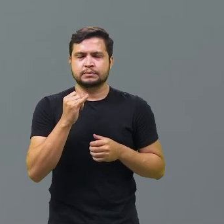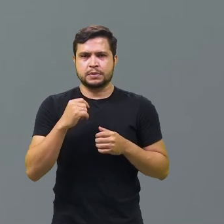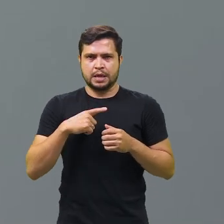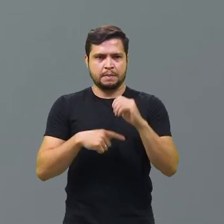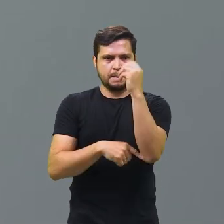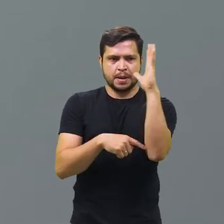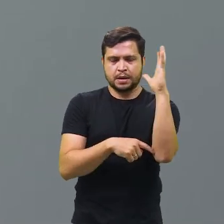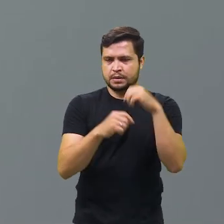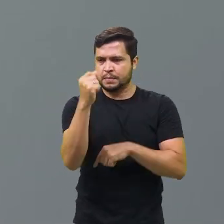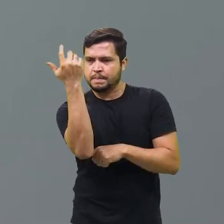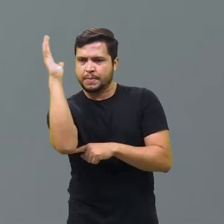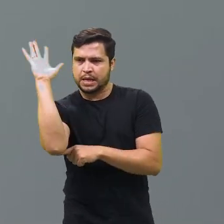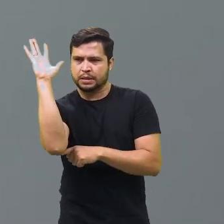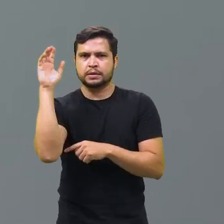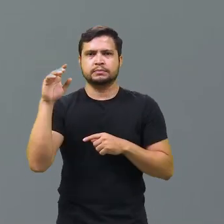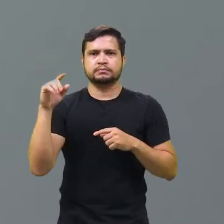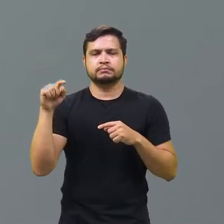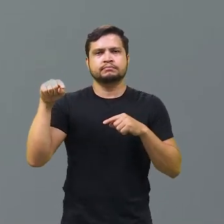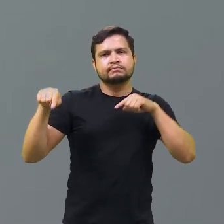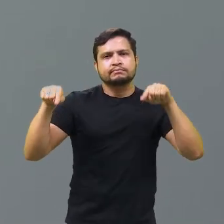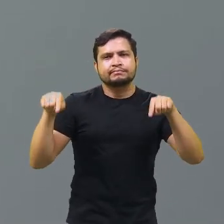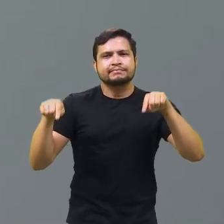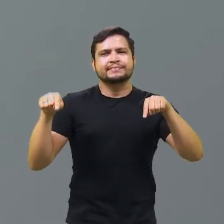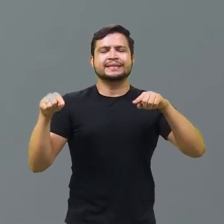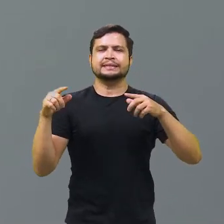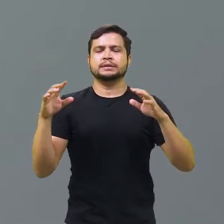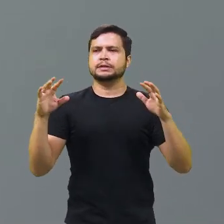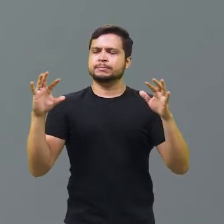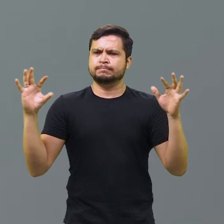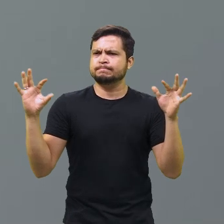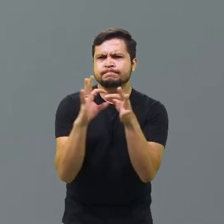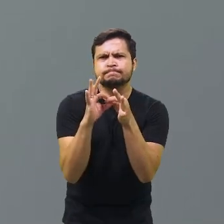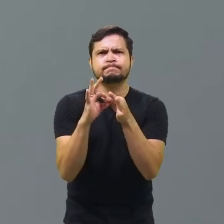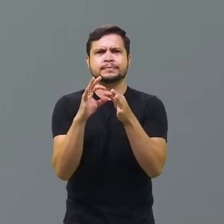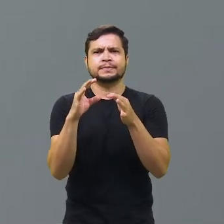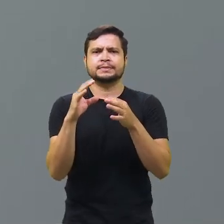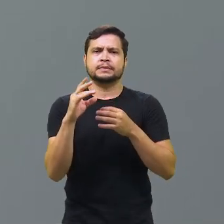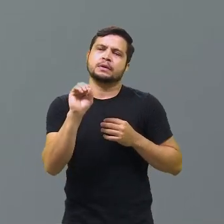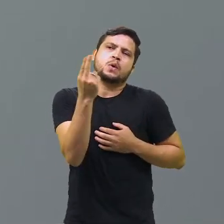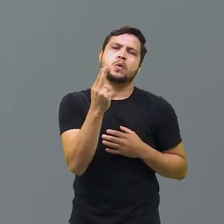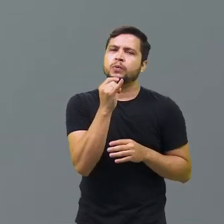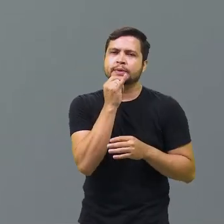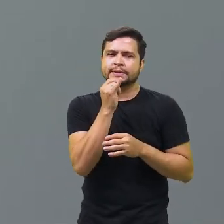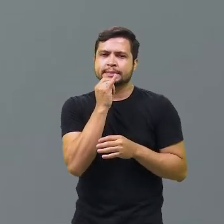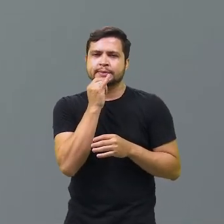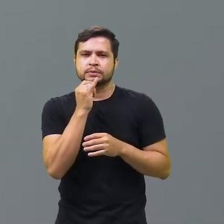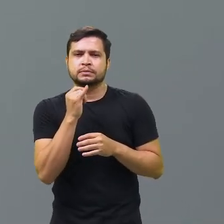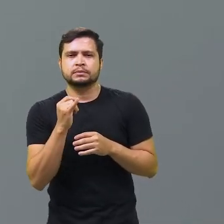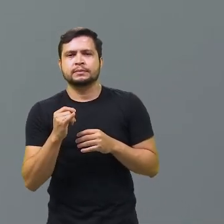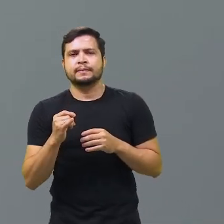cruzamento entre duas plantas muito próximas geneticamente, ou na verdade, se eu fizer um